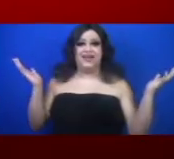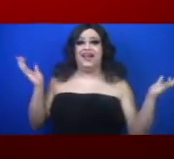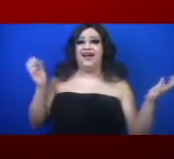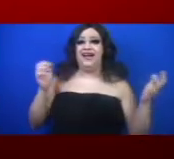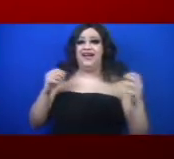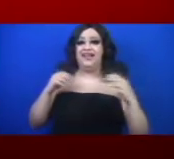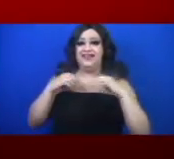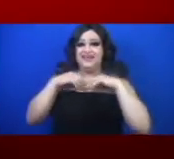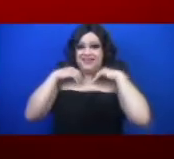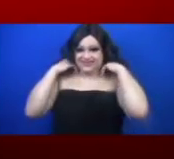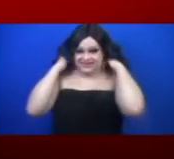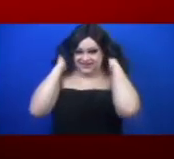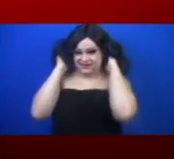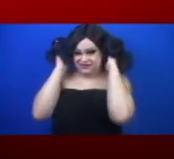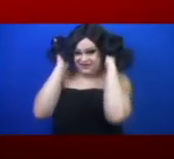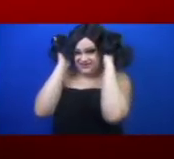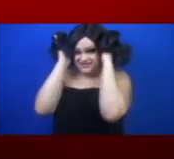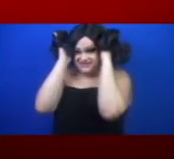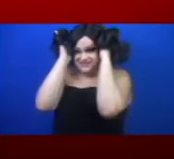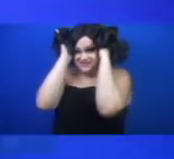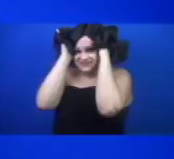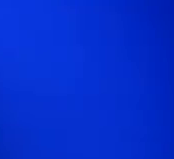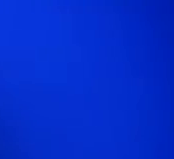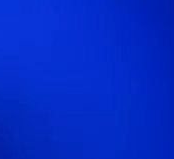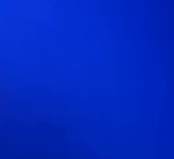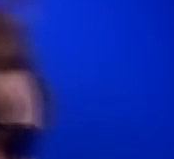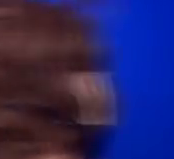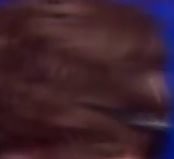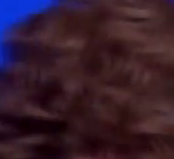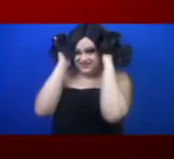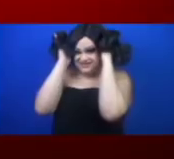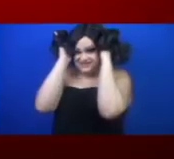Voltei pra quê? Pra...